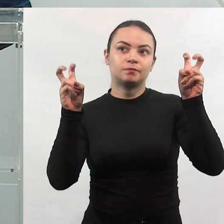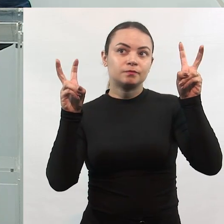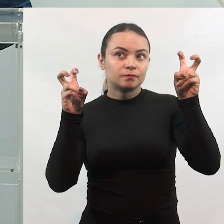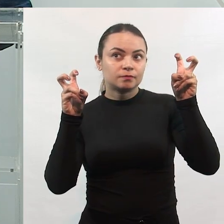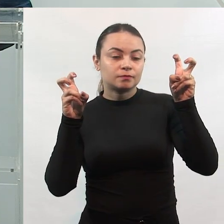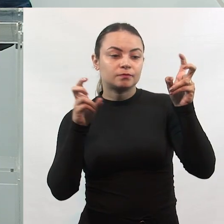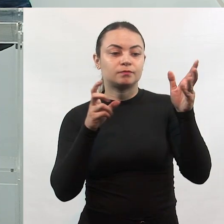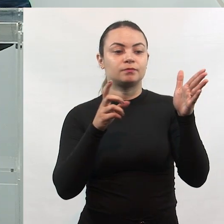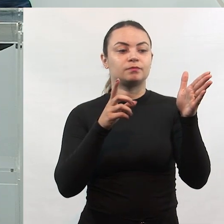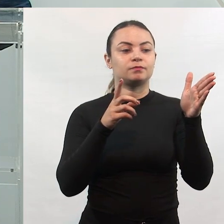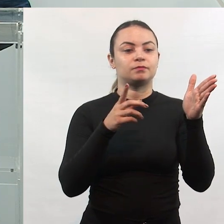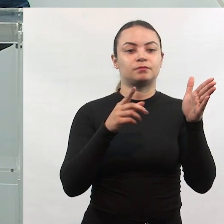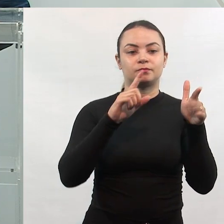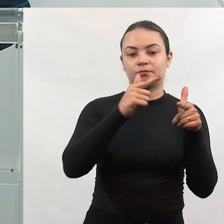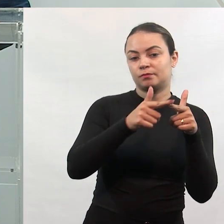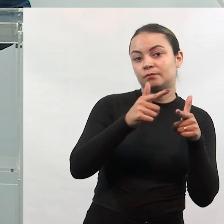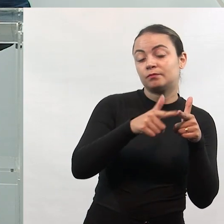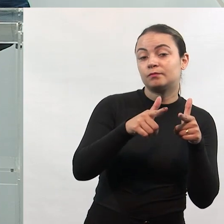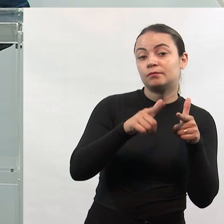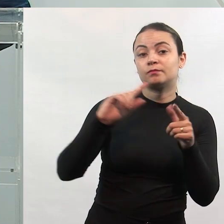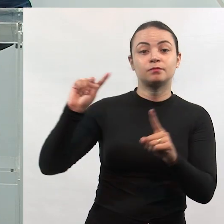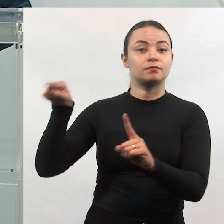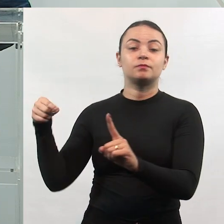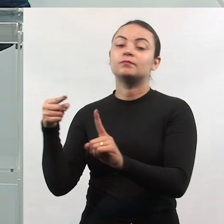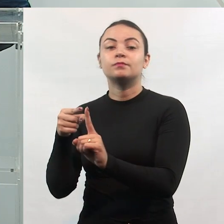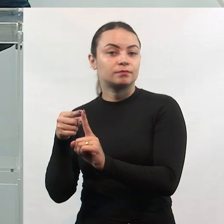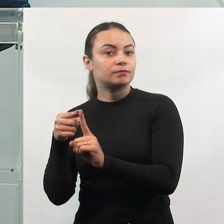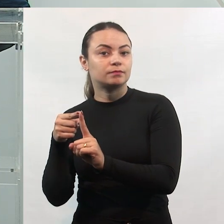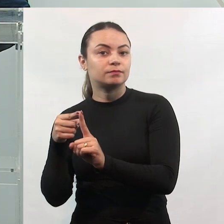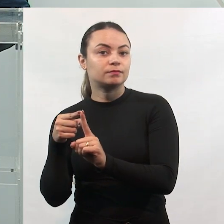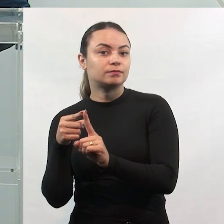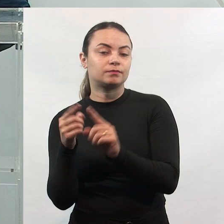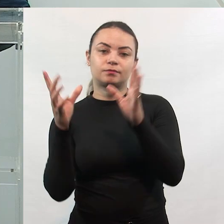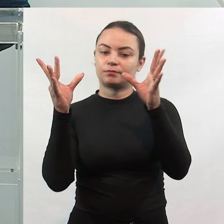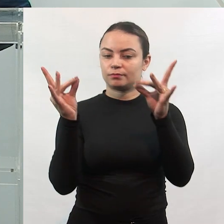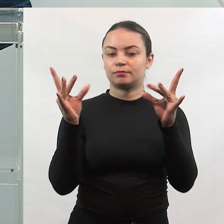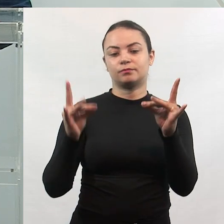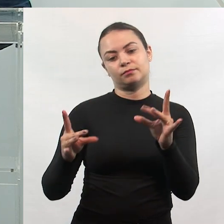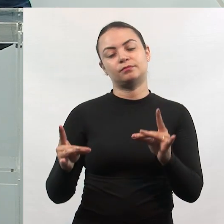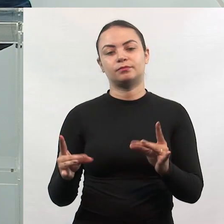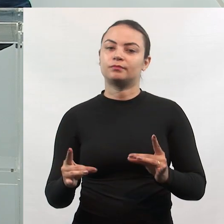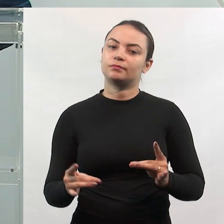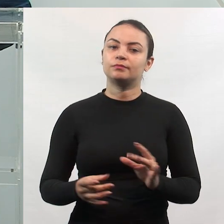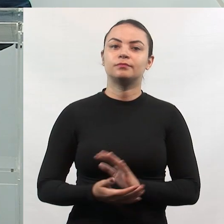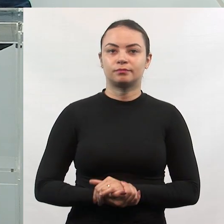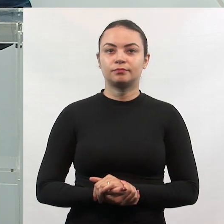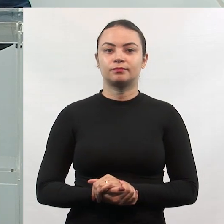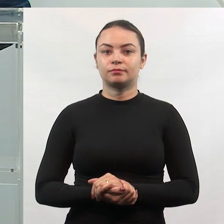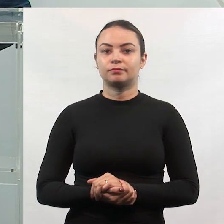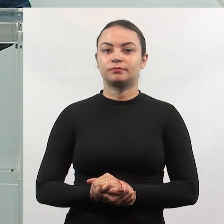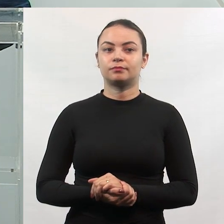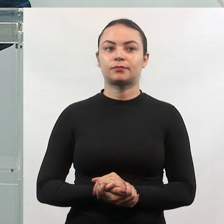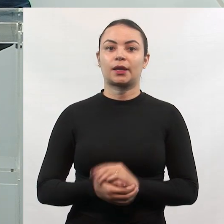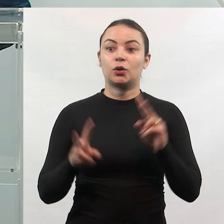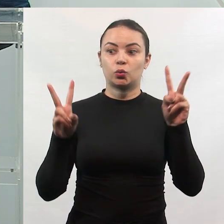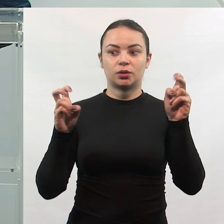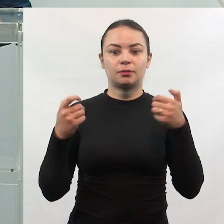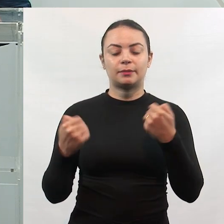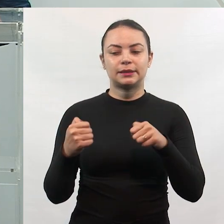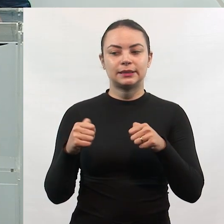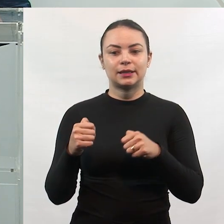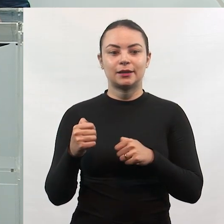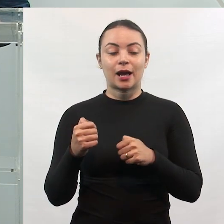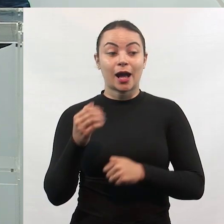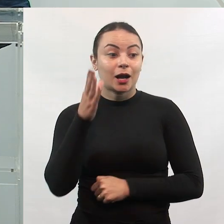problema em relação a esse tema, qual é o teu objetivo em relação a esse problema, tá? De modo que o teu